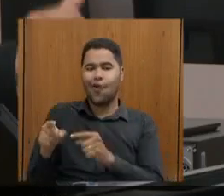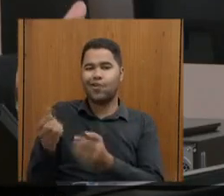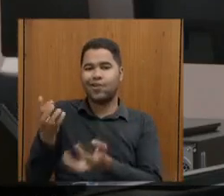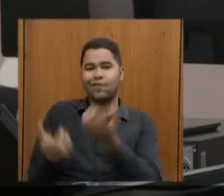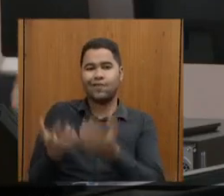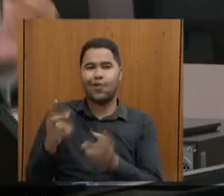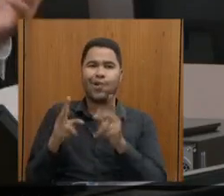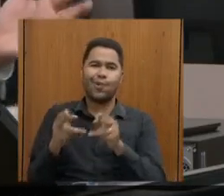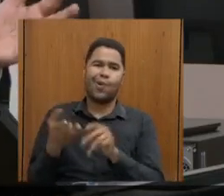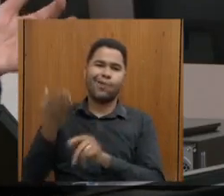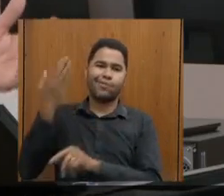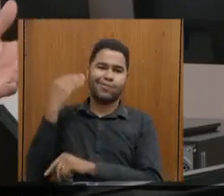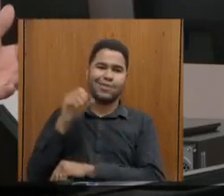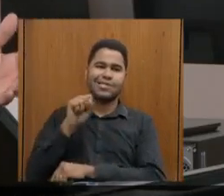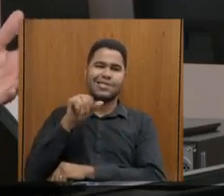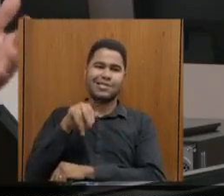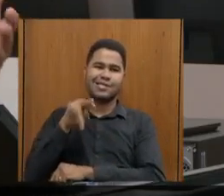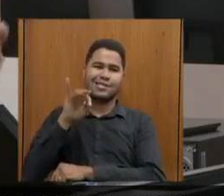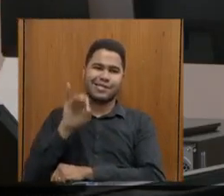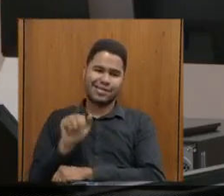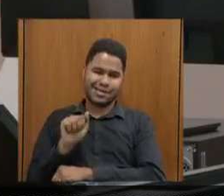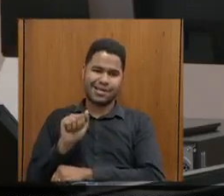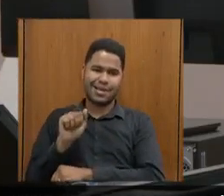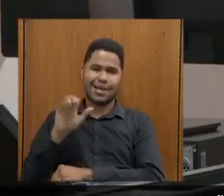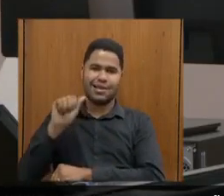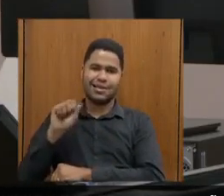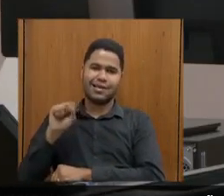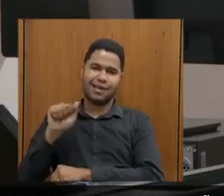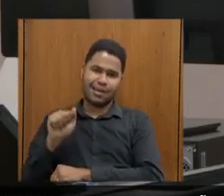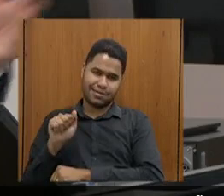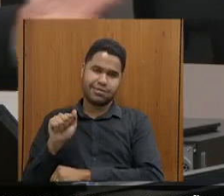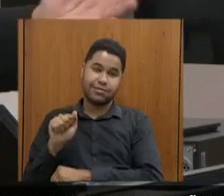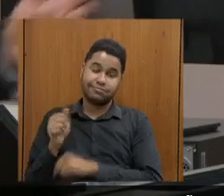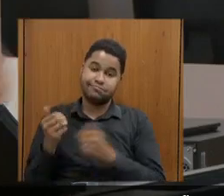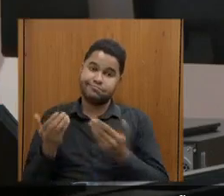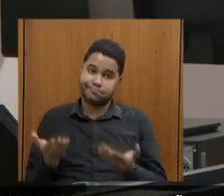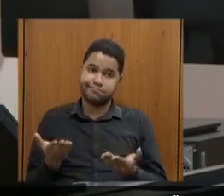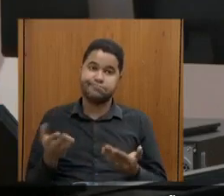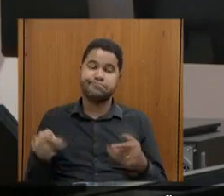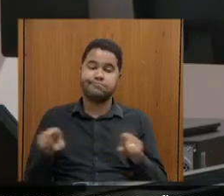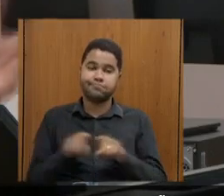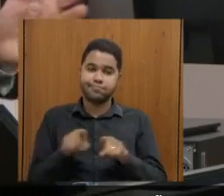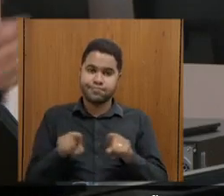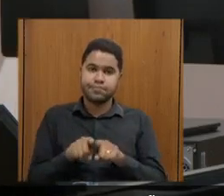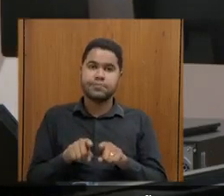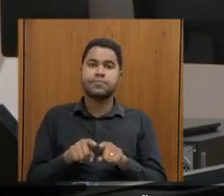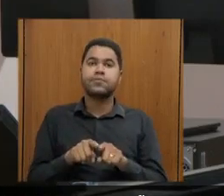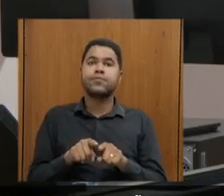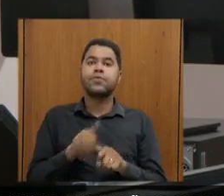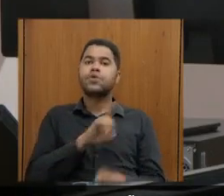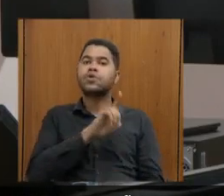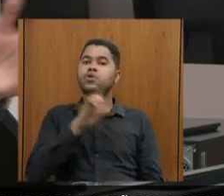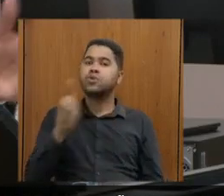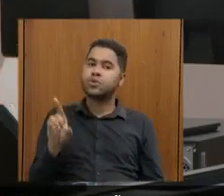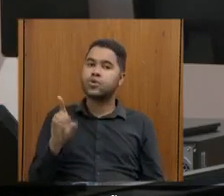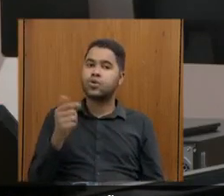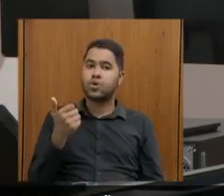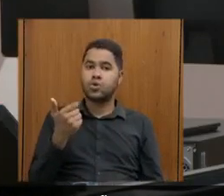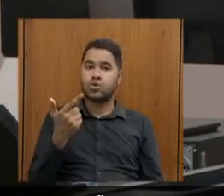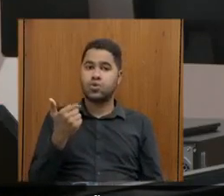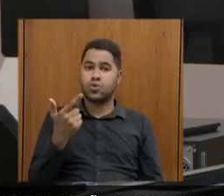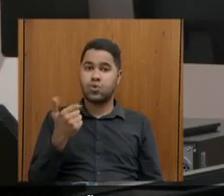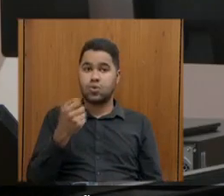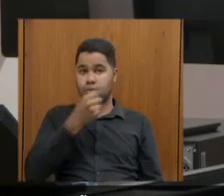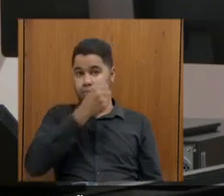Como a santa casa tá dando hoje né Tá tendo hoje então inclusive passar o dia 12 o